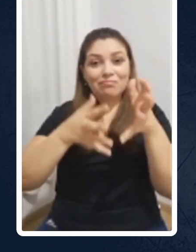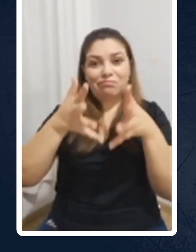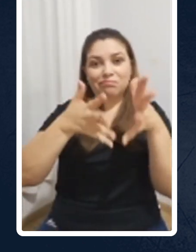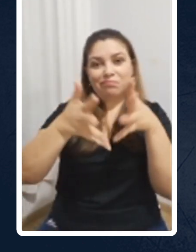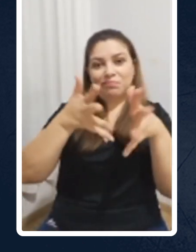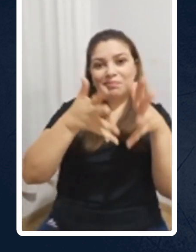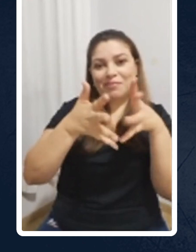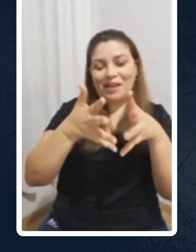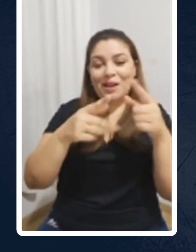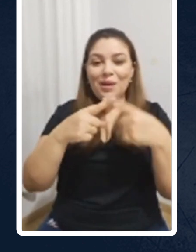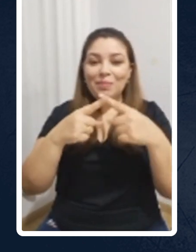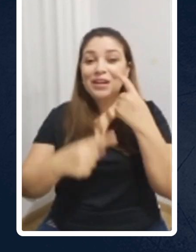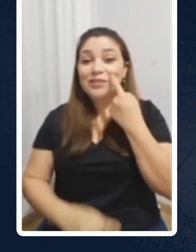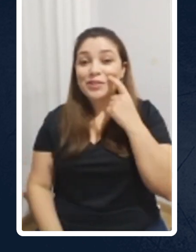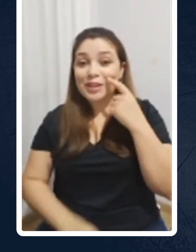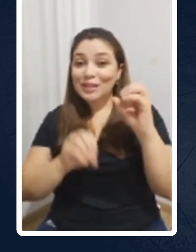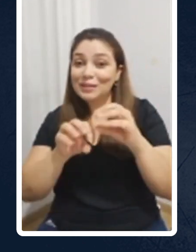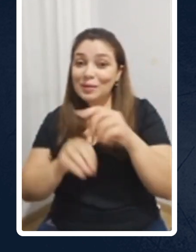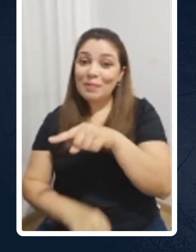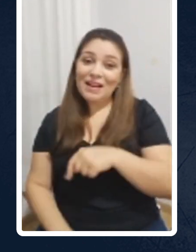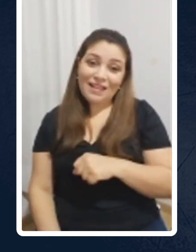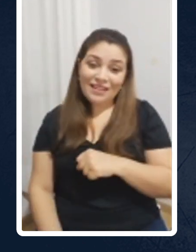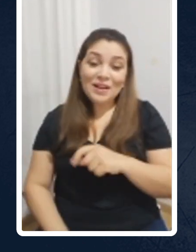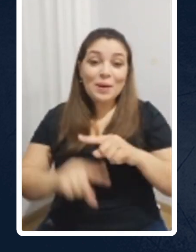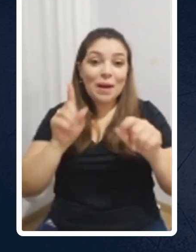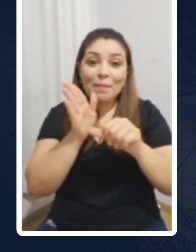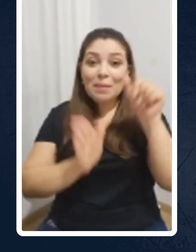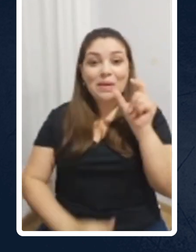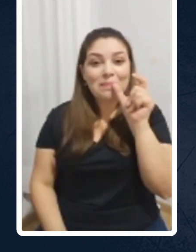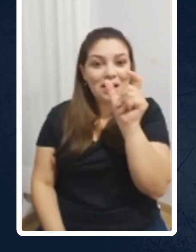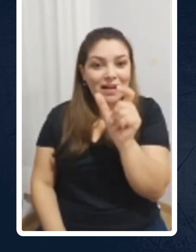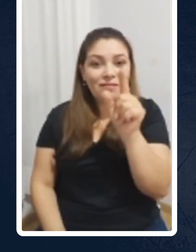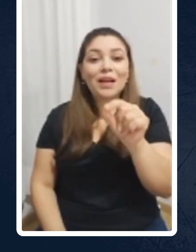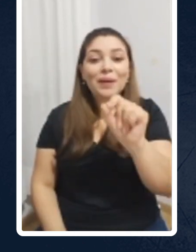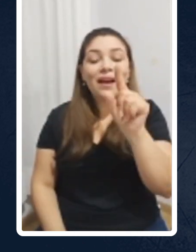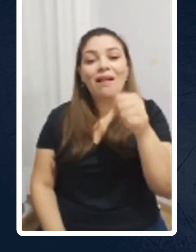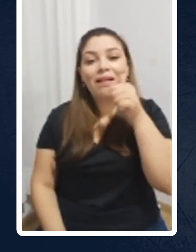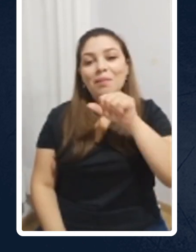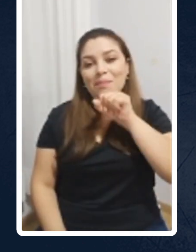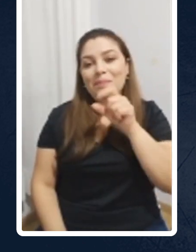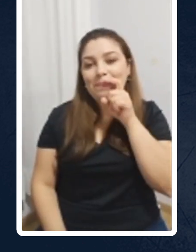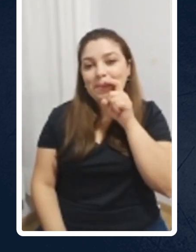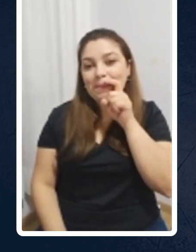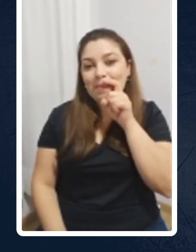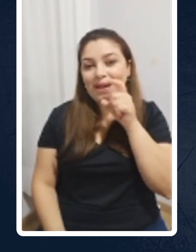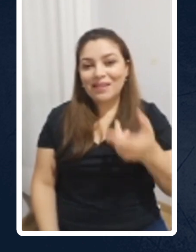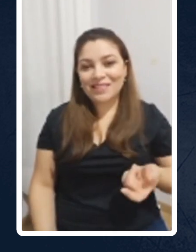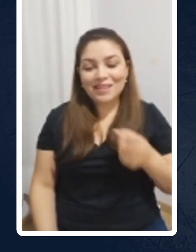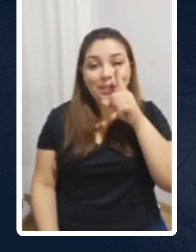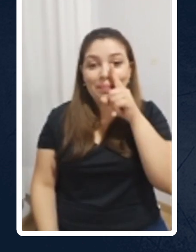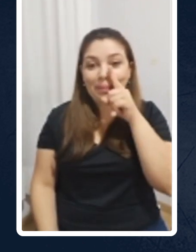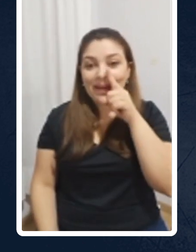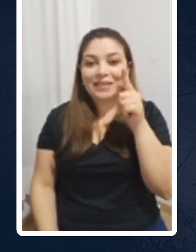tudo bem. Tá? Mas a primeira palavra que ela falou foi mamãe. Ela fazia o sinal e fazia